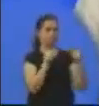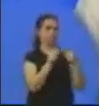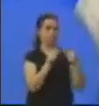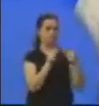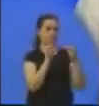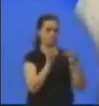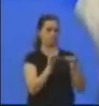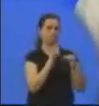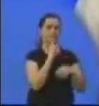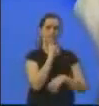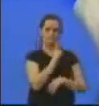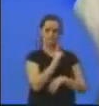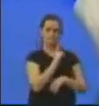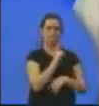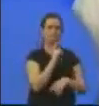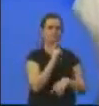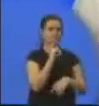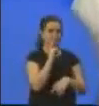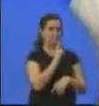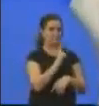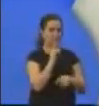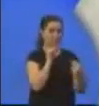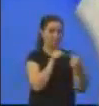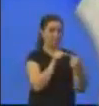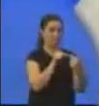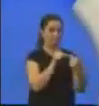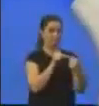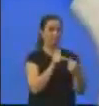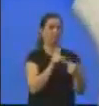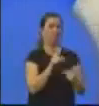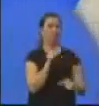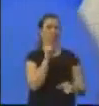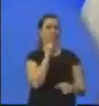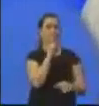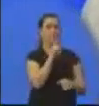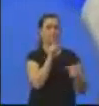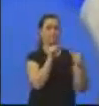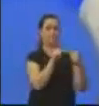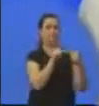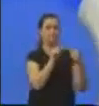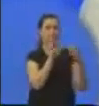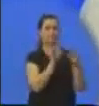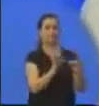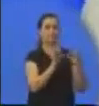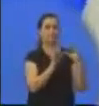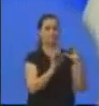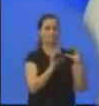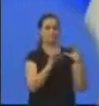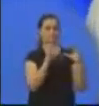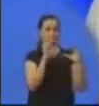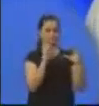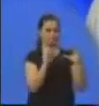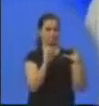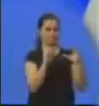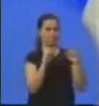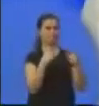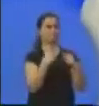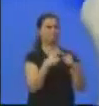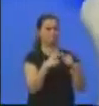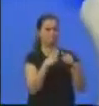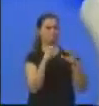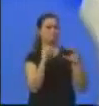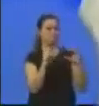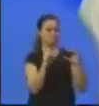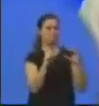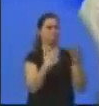e aí vamos ver qual é a resposta. Vamos ver qual é a resposta correta? Então vamos lá. Resposta correta, alternativa C. Por que será que é a alternativa C?